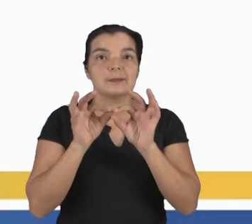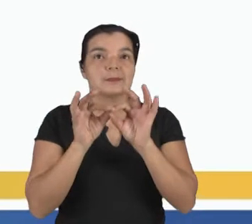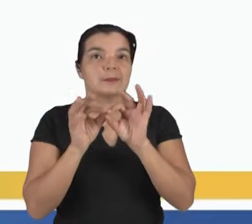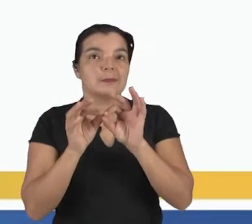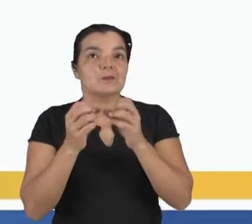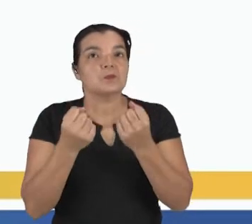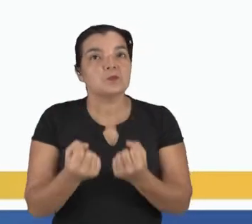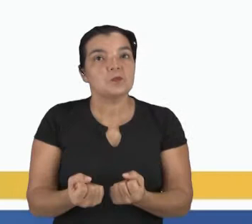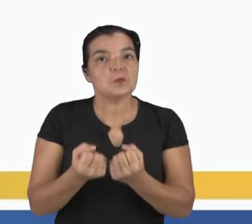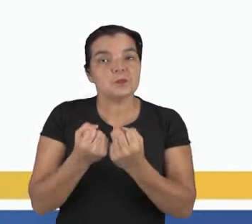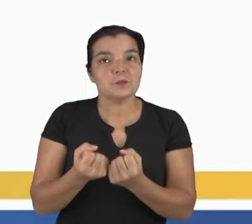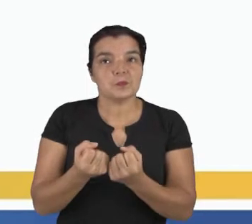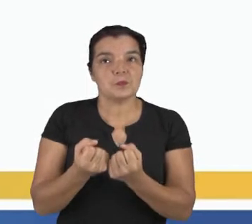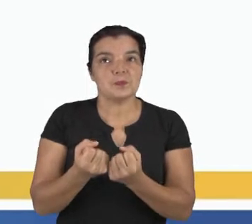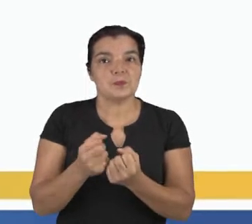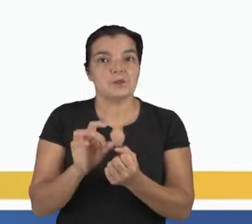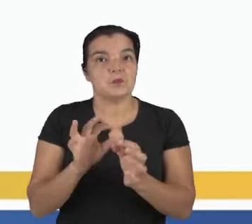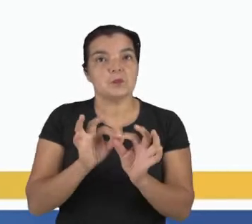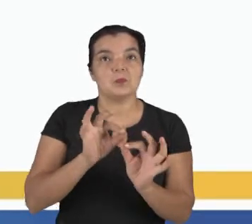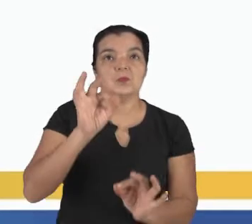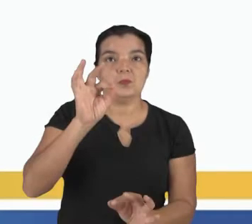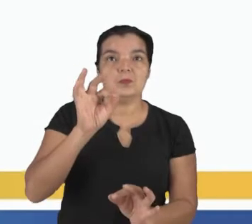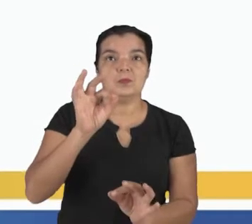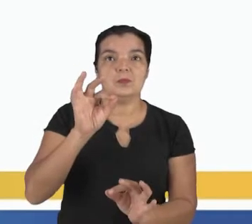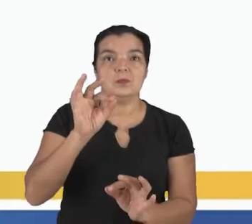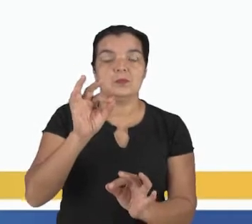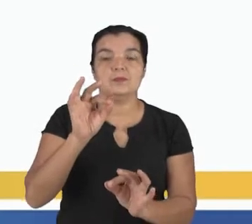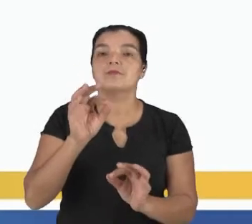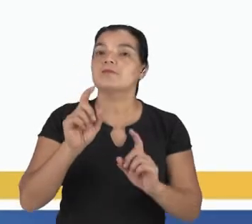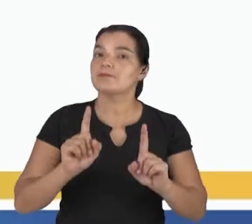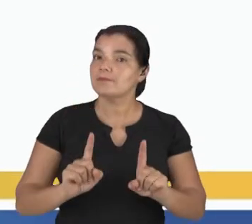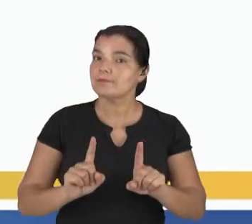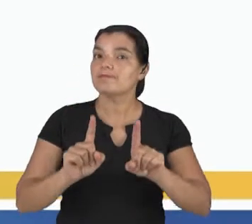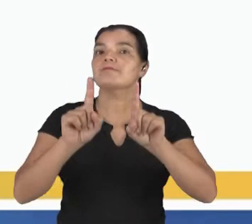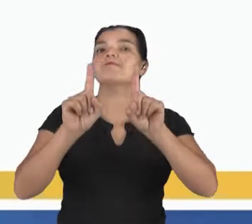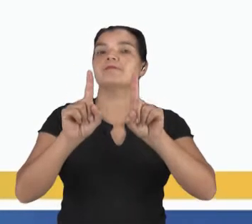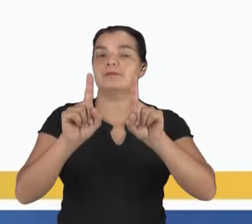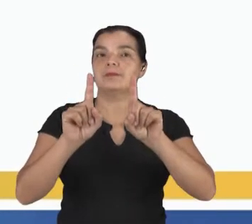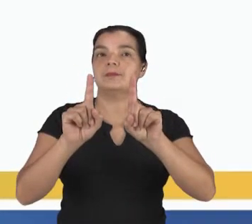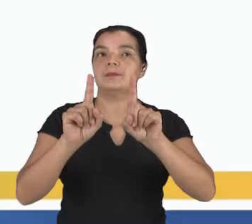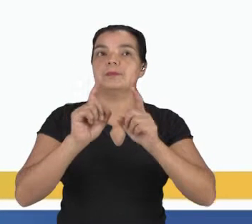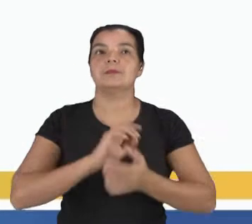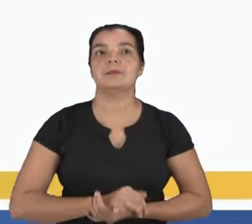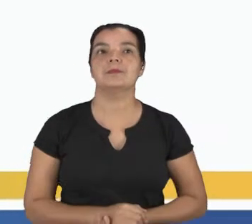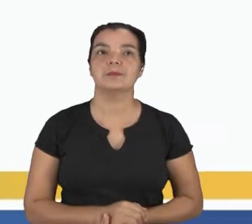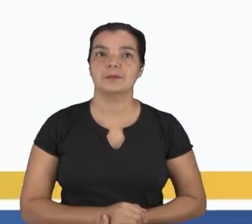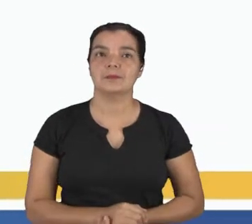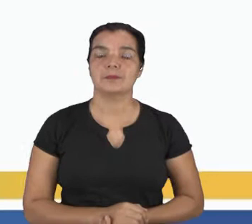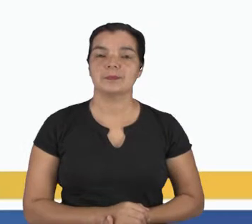que essas grandezas são diretamente proporcionais.